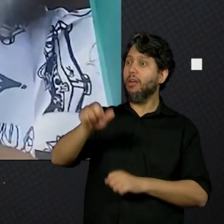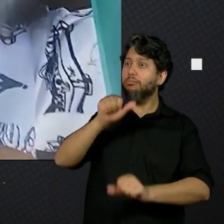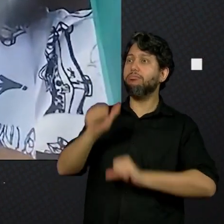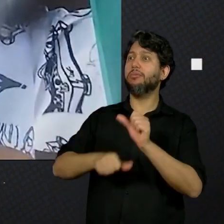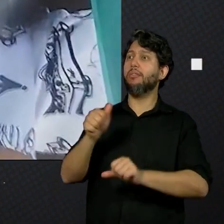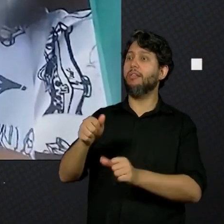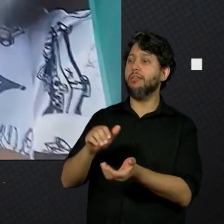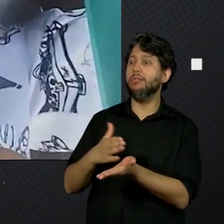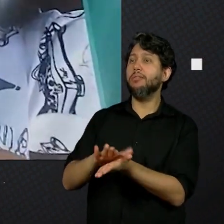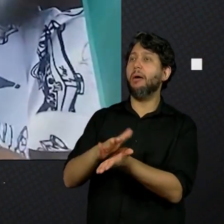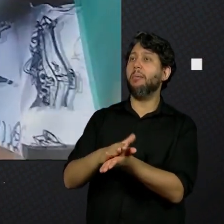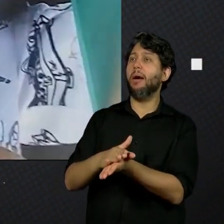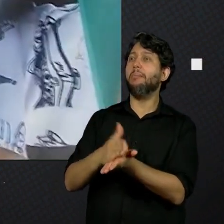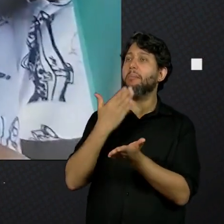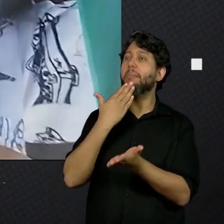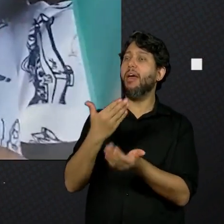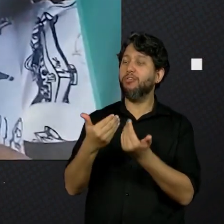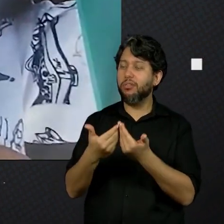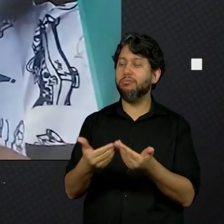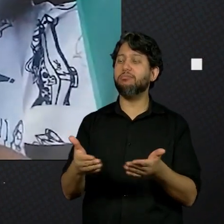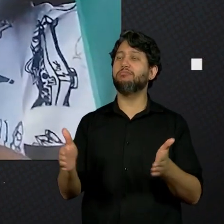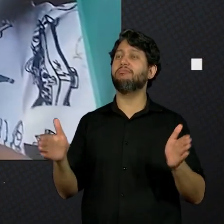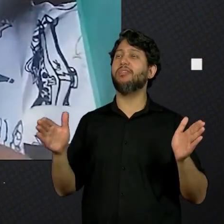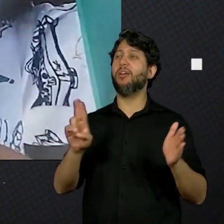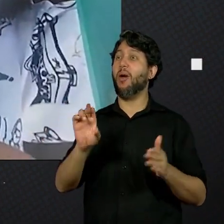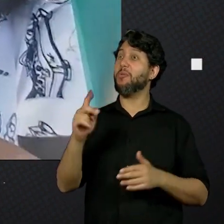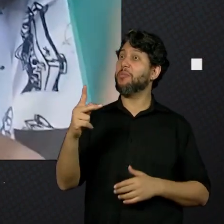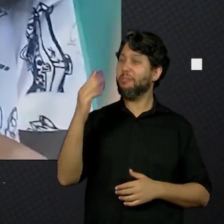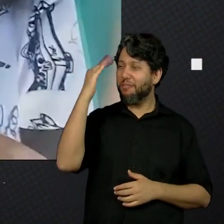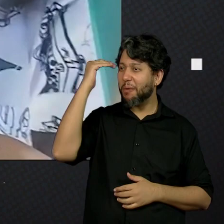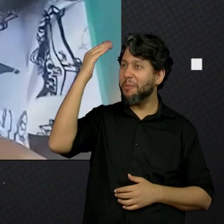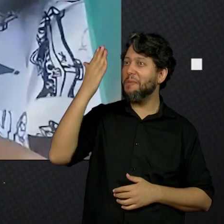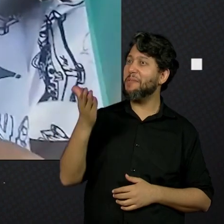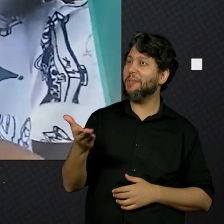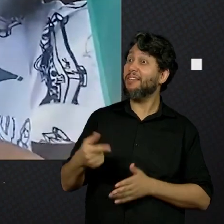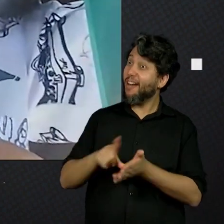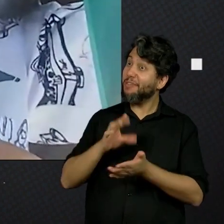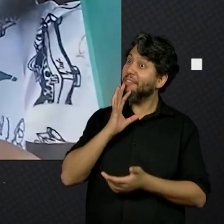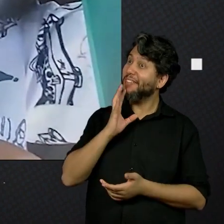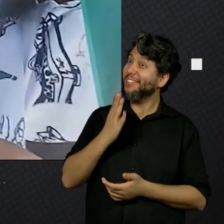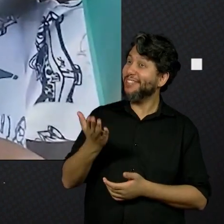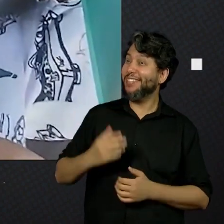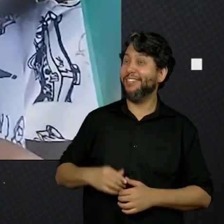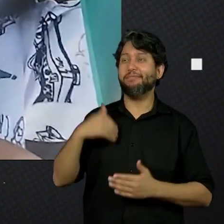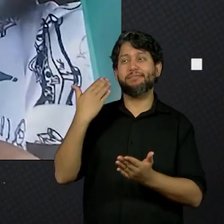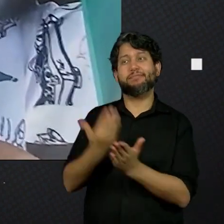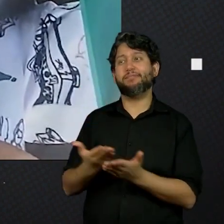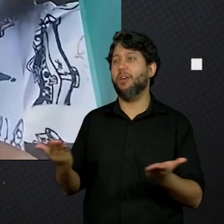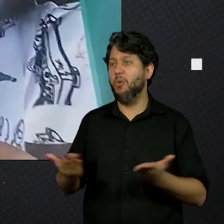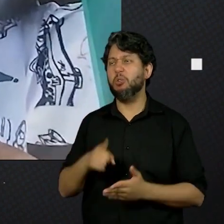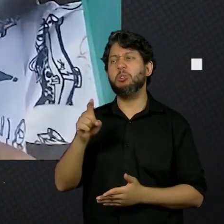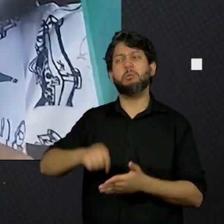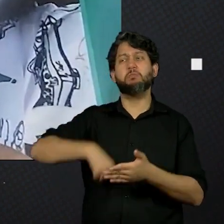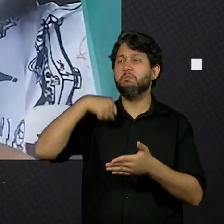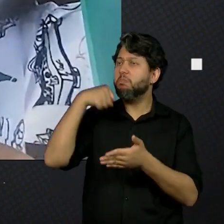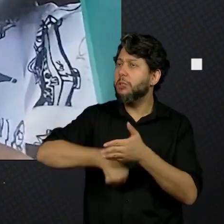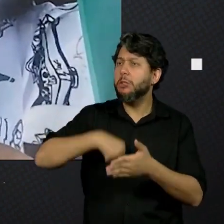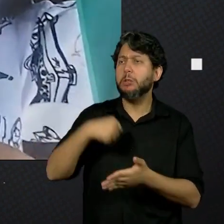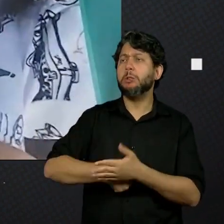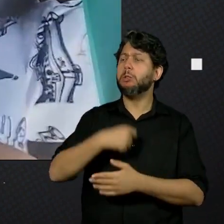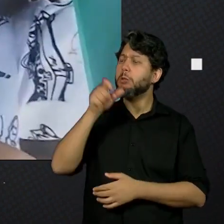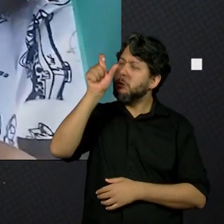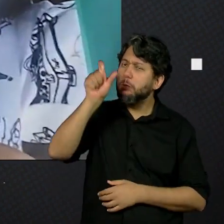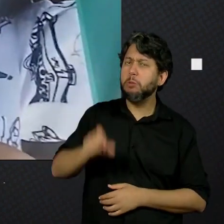do samba pé de passagem, né? Na USP e tudo, né? E até hoje é um grande militante, é um grande